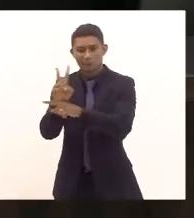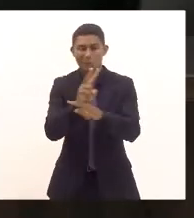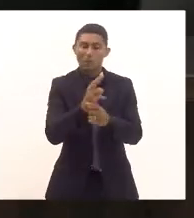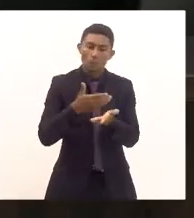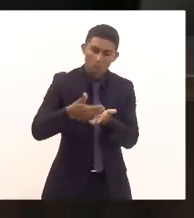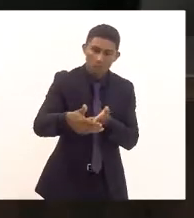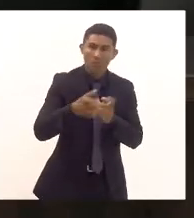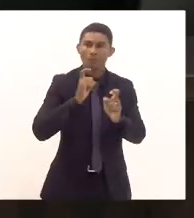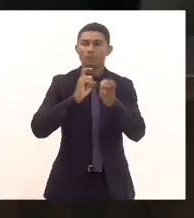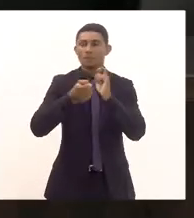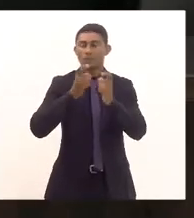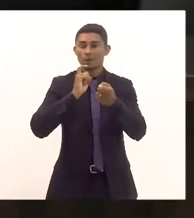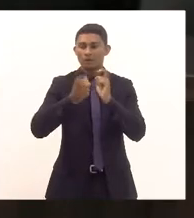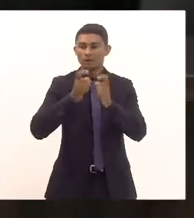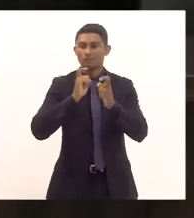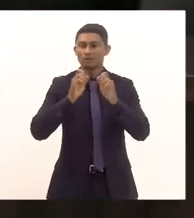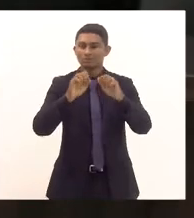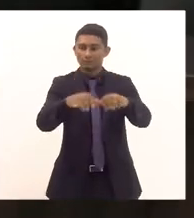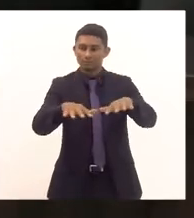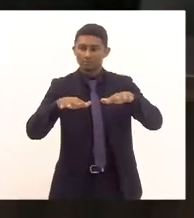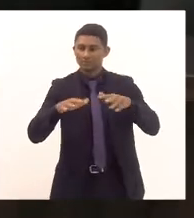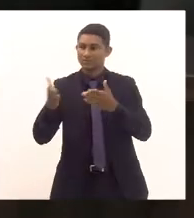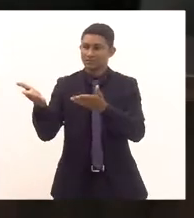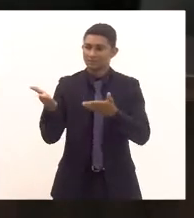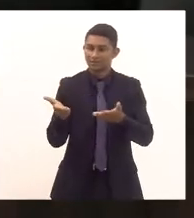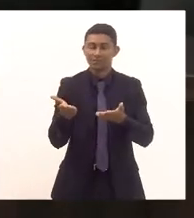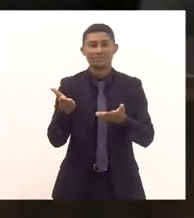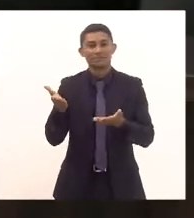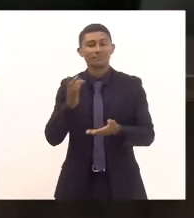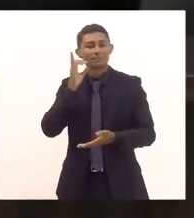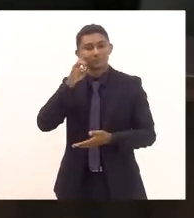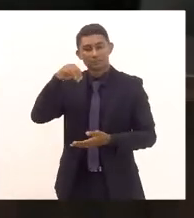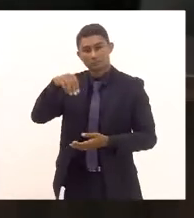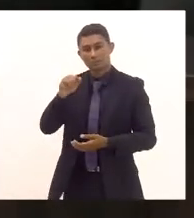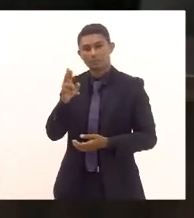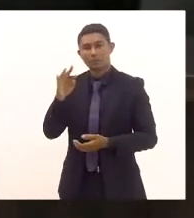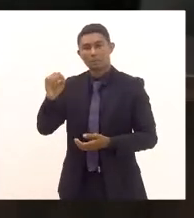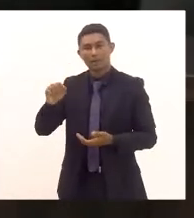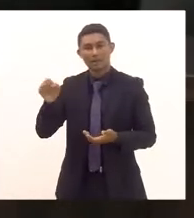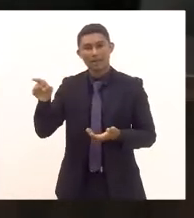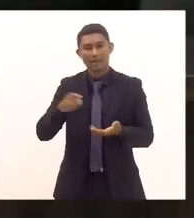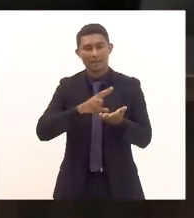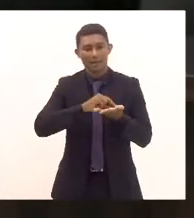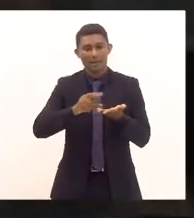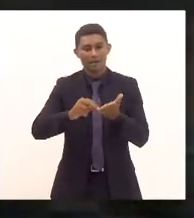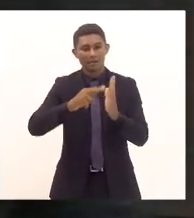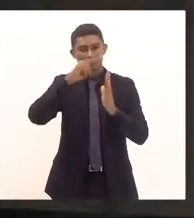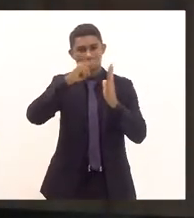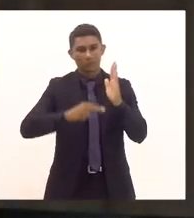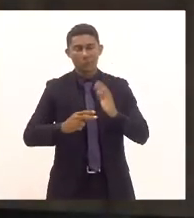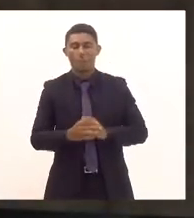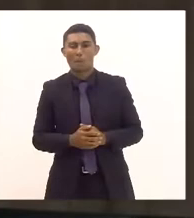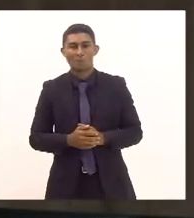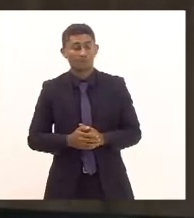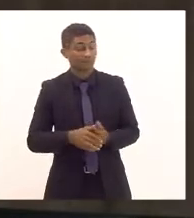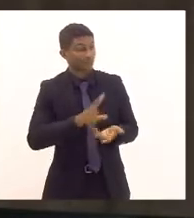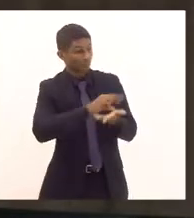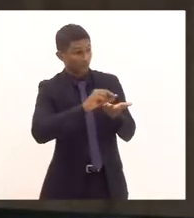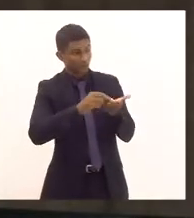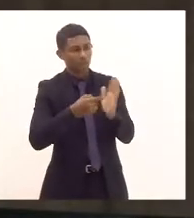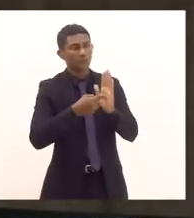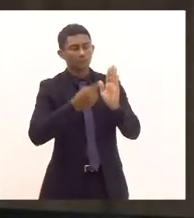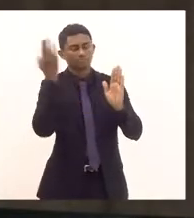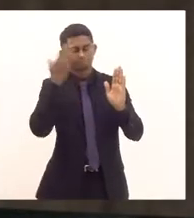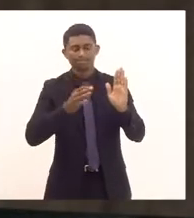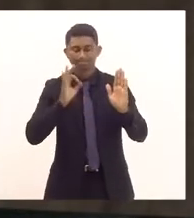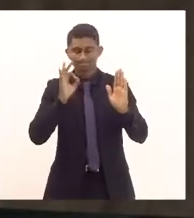aberta a sessão a presidência convida a deputada Martha Rocha fazer a leitura da ata da sessão anterior a tá reflete com exatidão